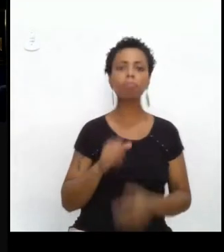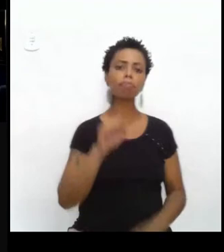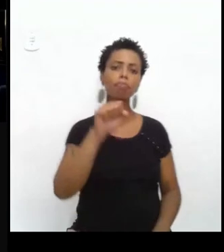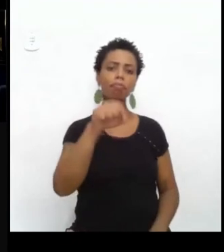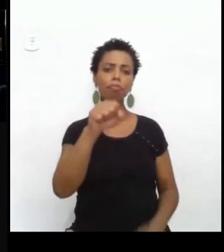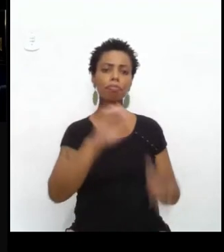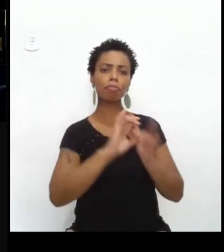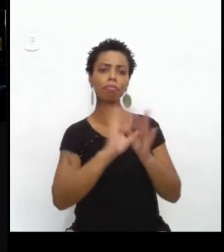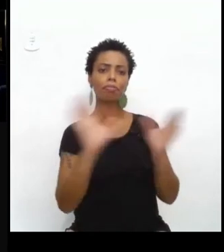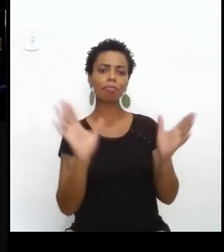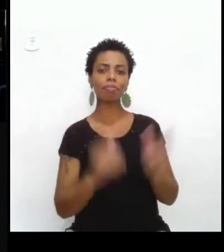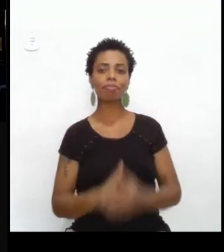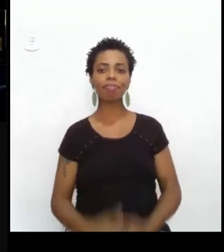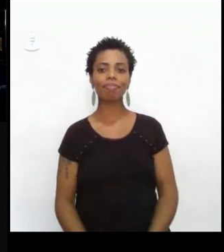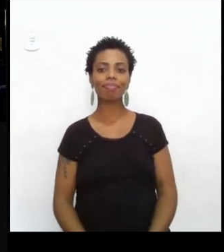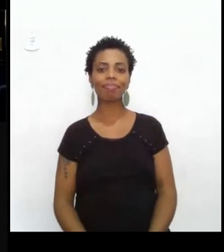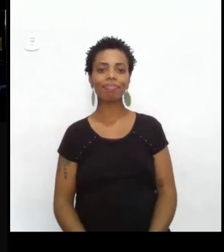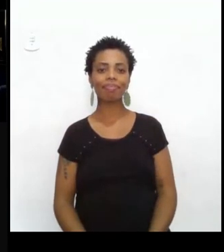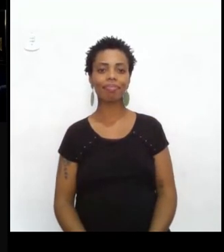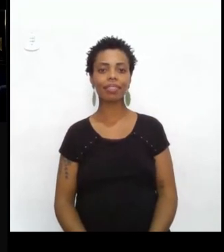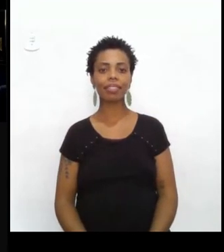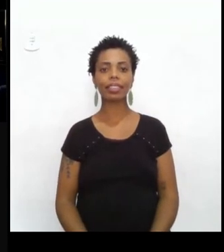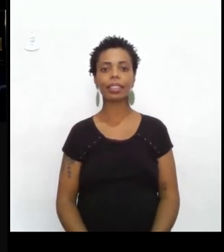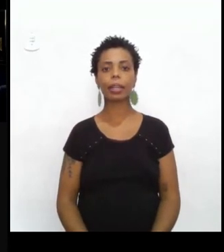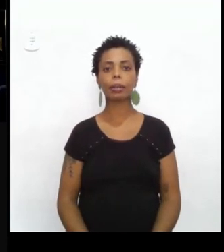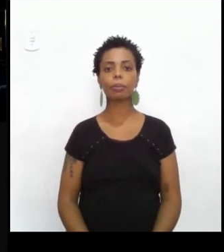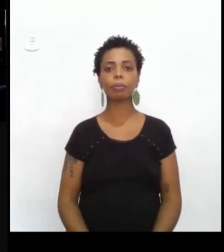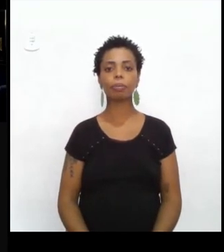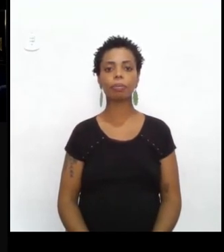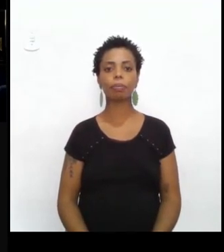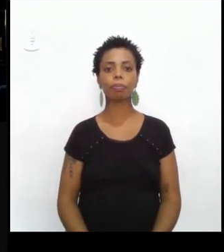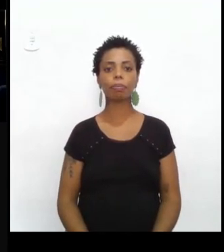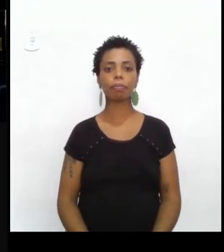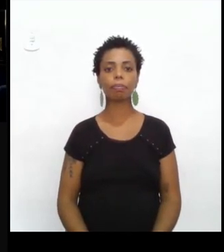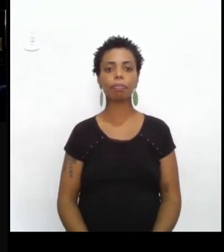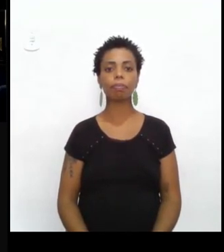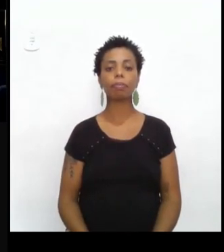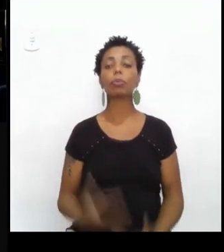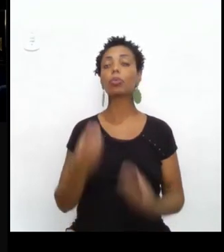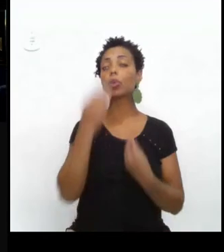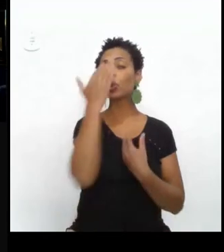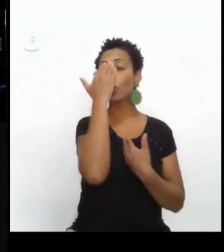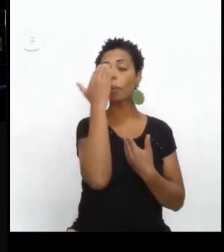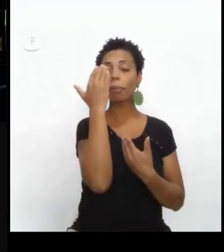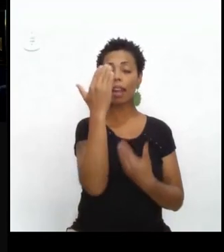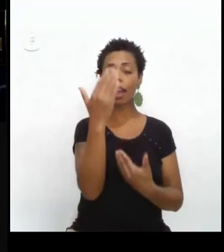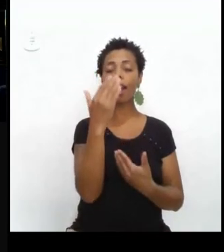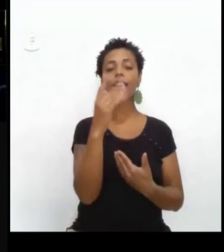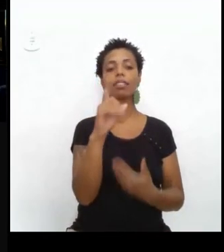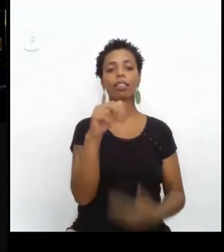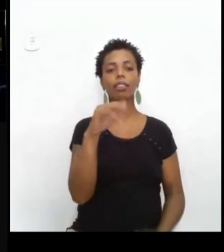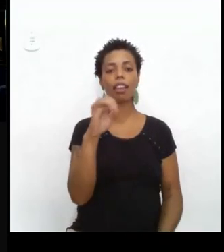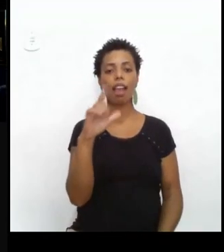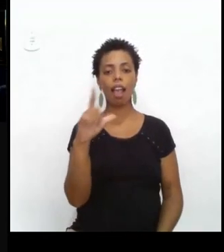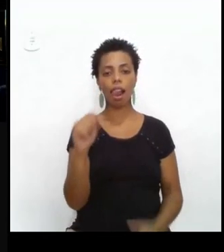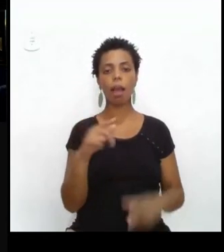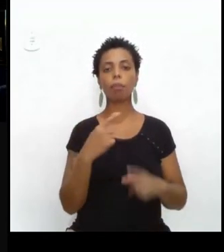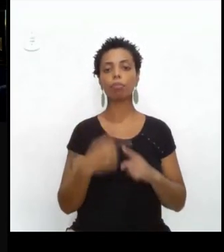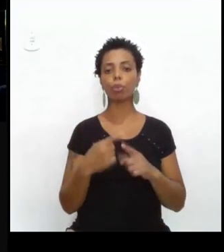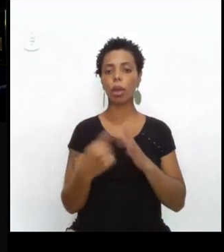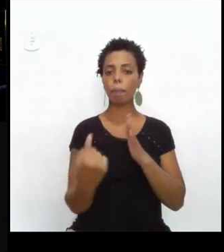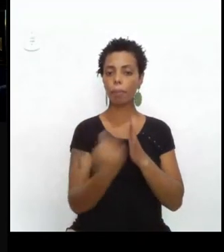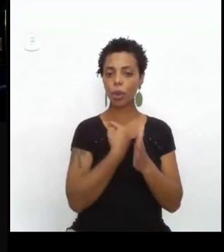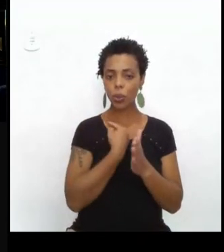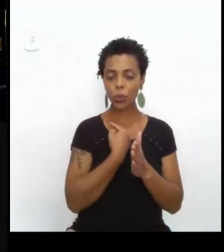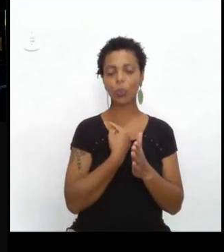é o filho Gracias por tu pergunta se ela vai querer pano